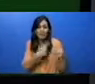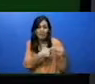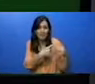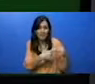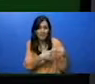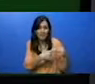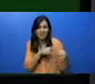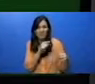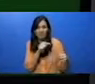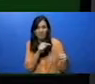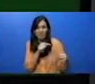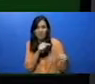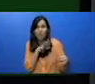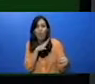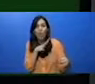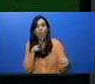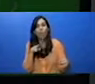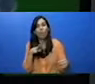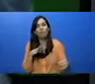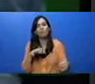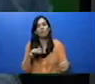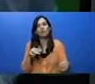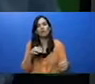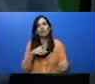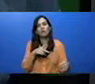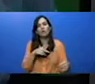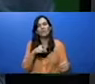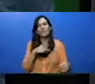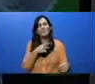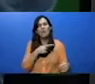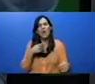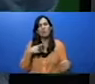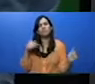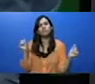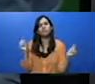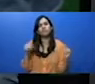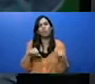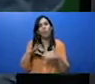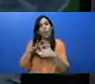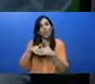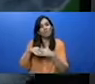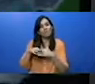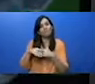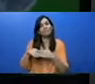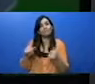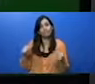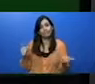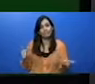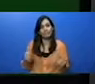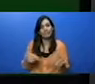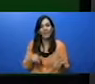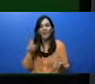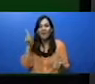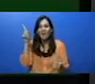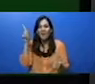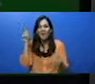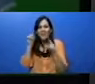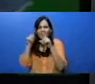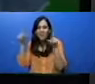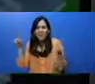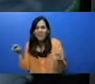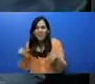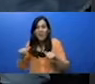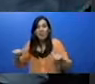tá, crianças? Aqui é a construção de uma usina hidrelétrica, tá? Ou seja, para a produção de energia